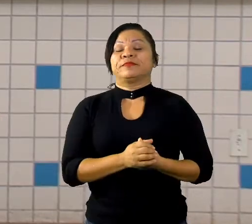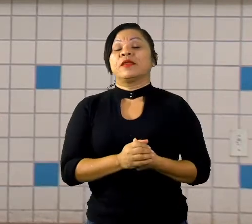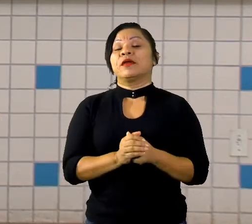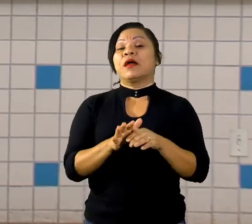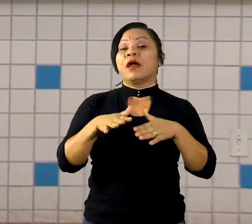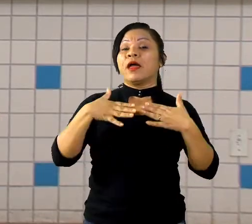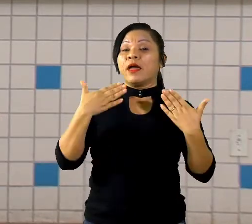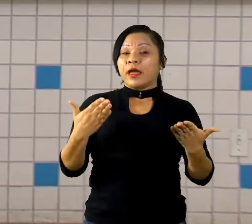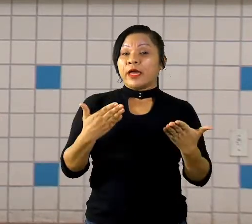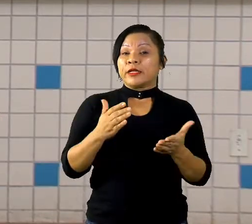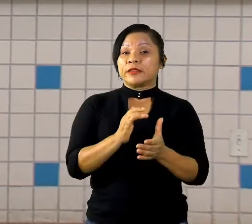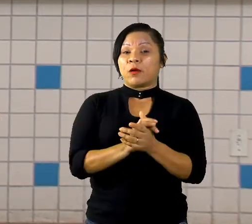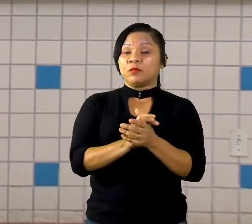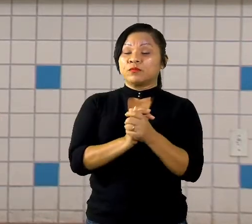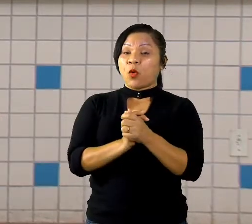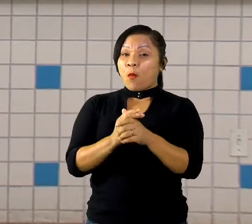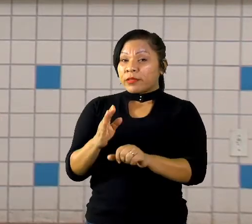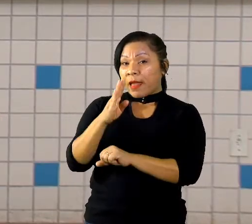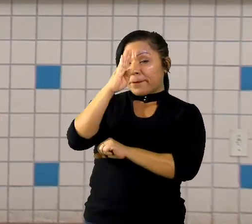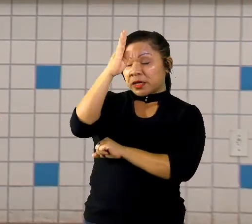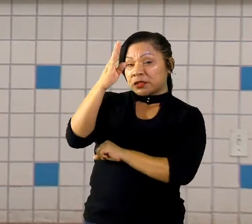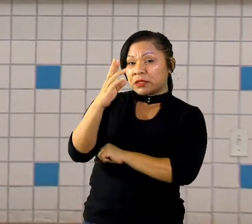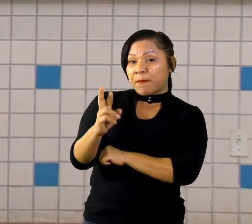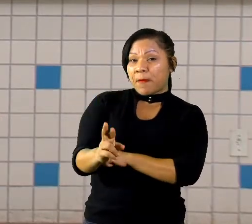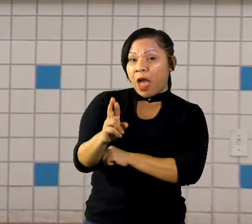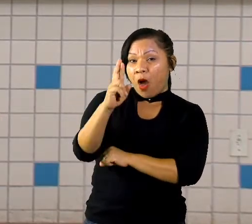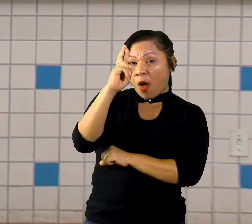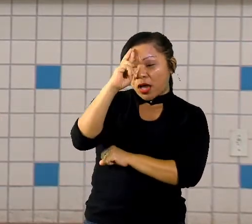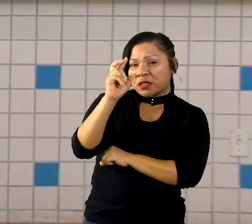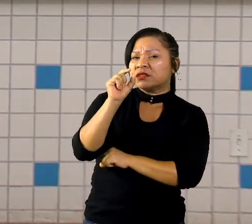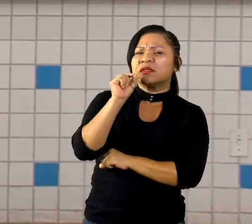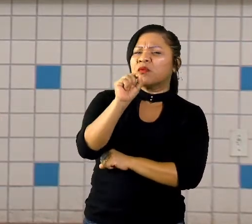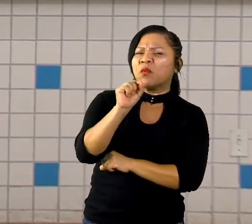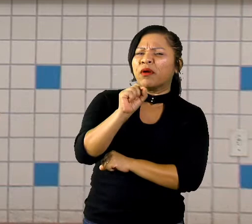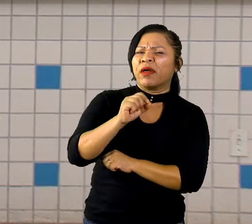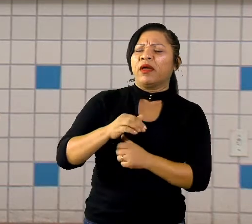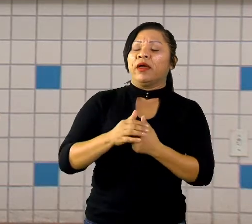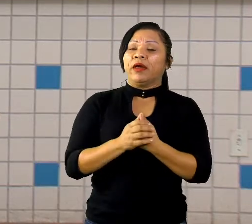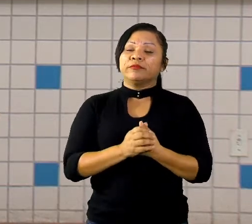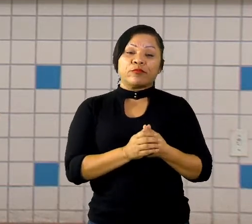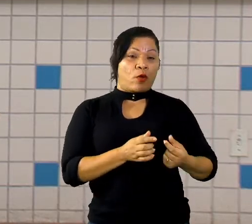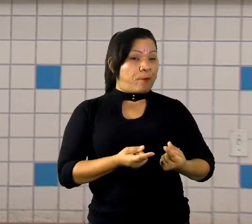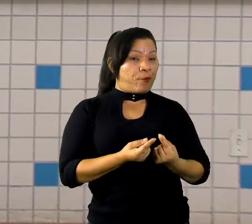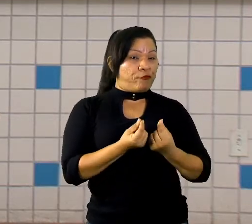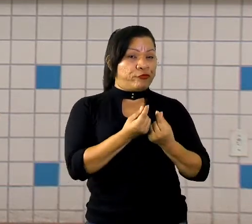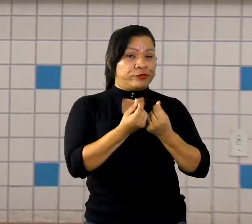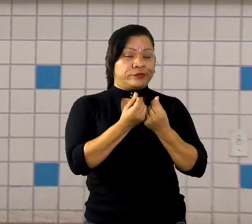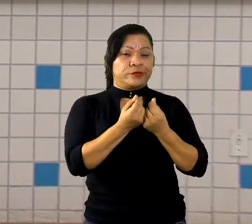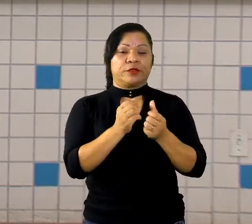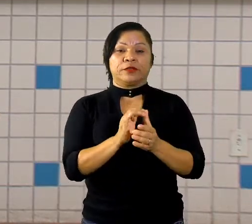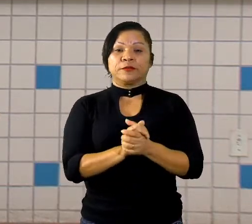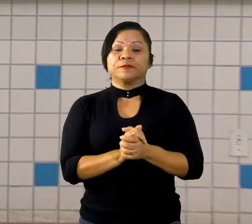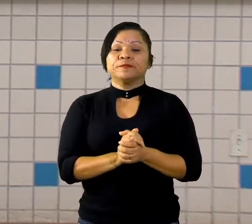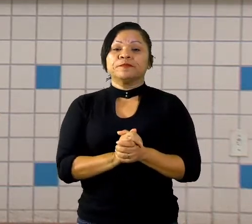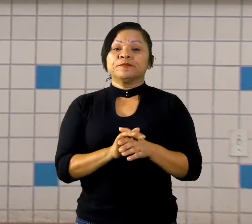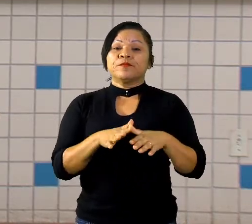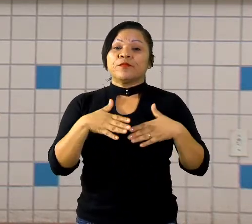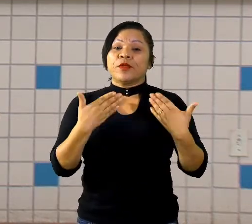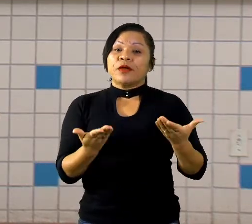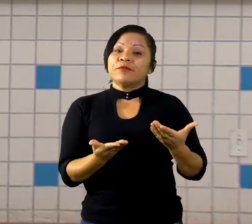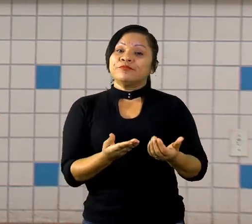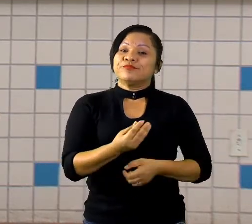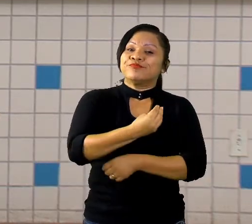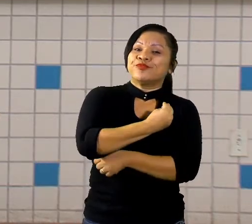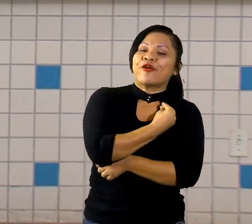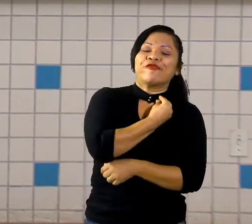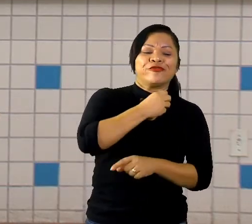razões para que o impedimento acontecesse foi por questões financeiras. Dentro da vida em